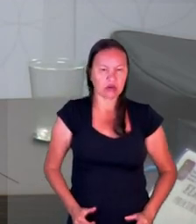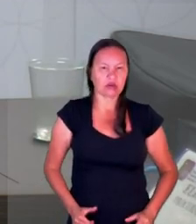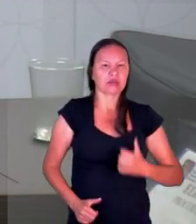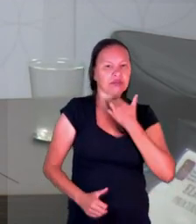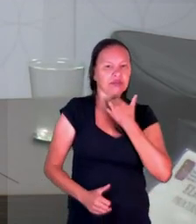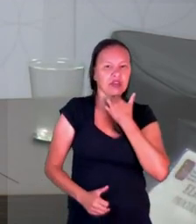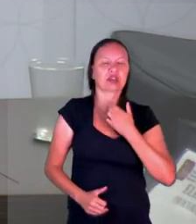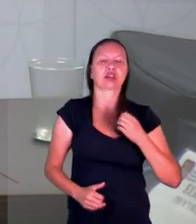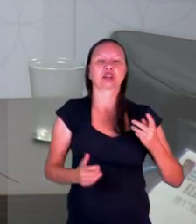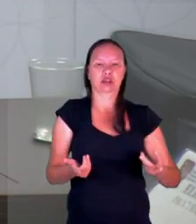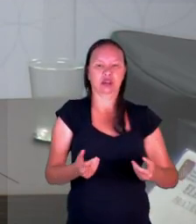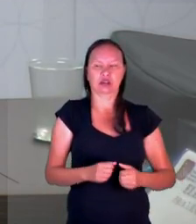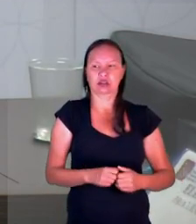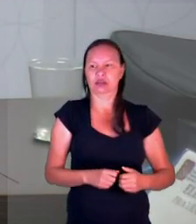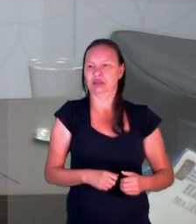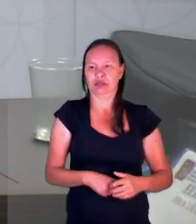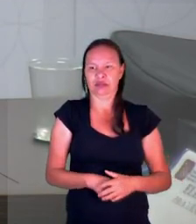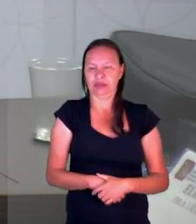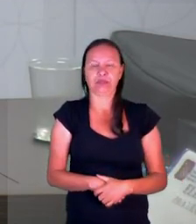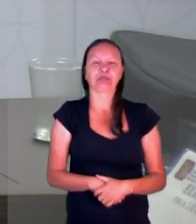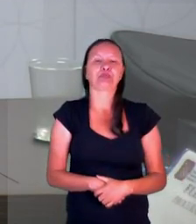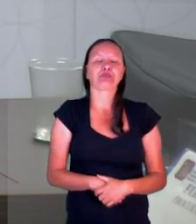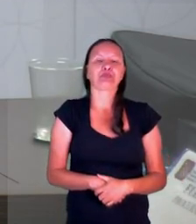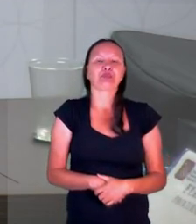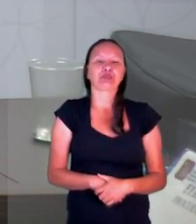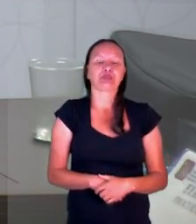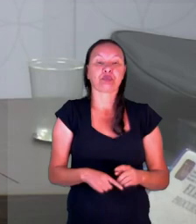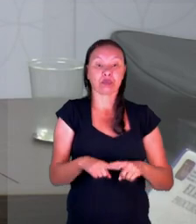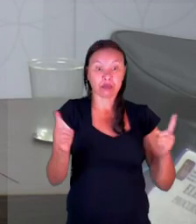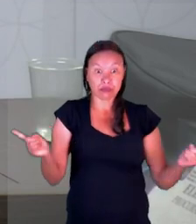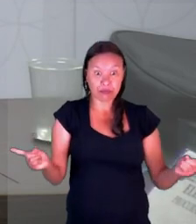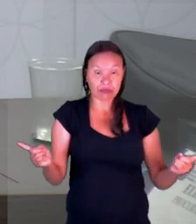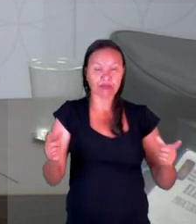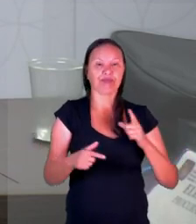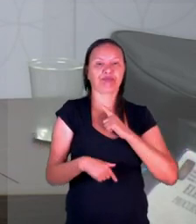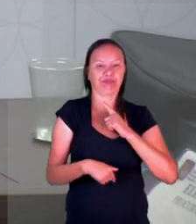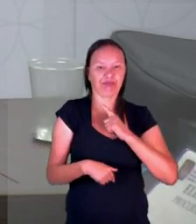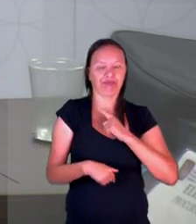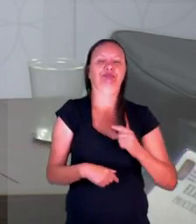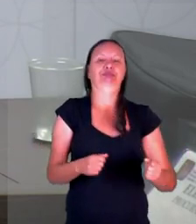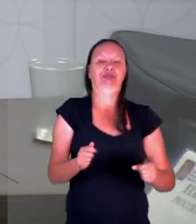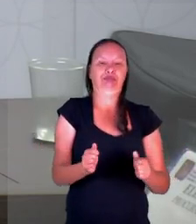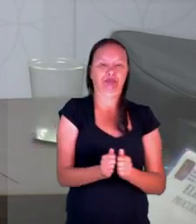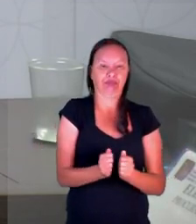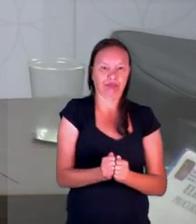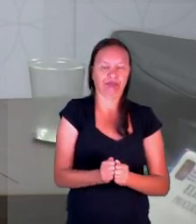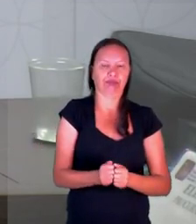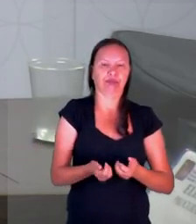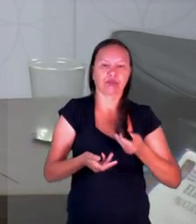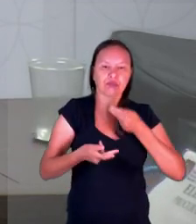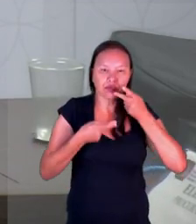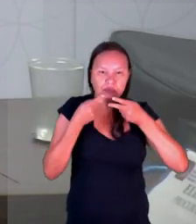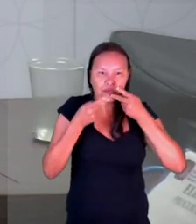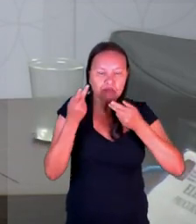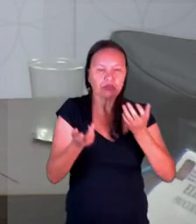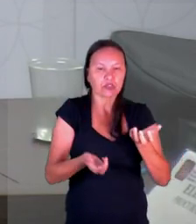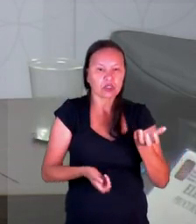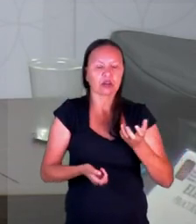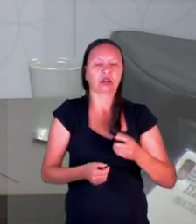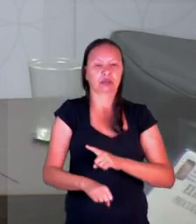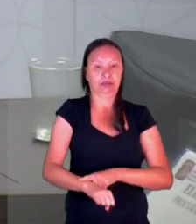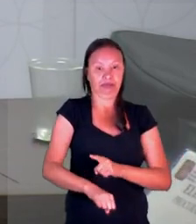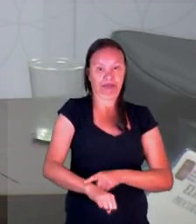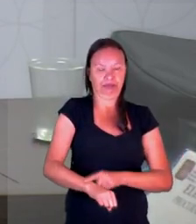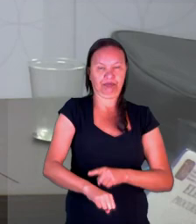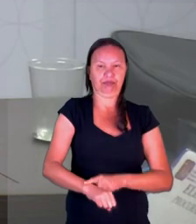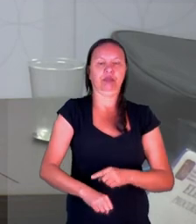que nós também atuamos nesse sentido mas eu também queria falar rapidamente no no que me resta de tempo da